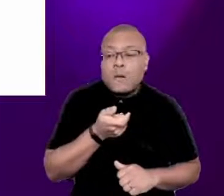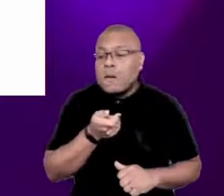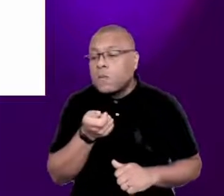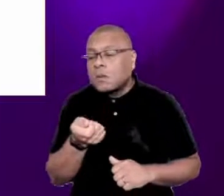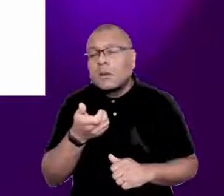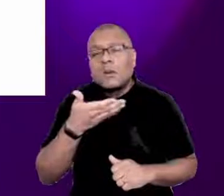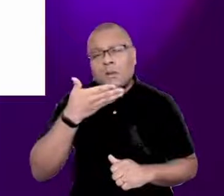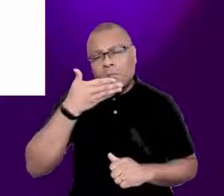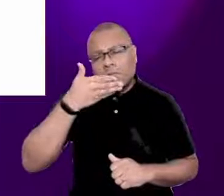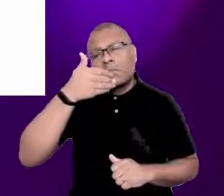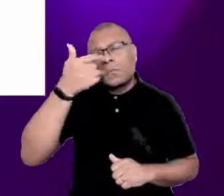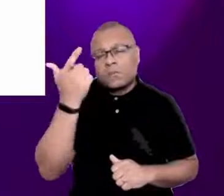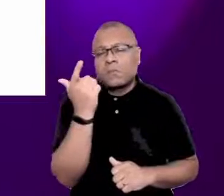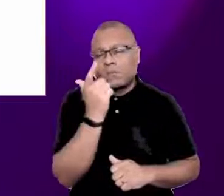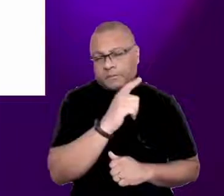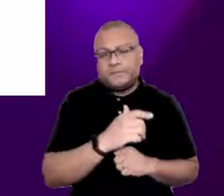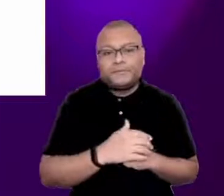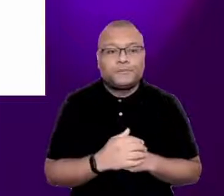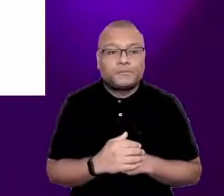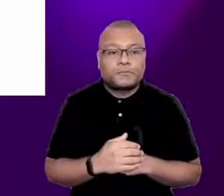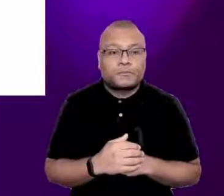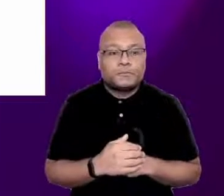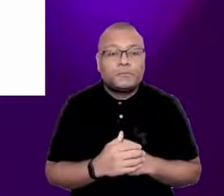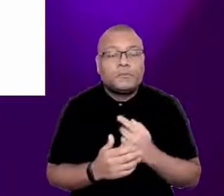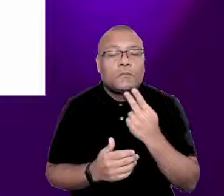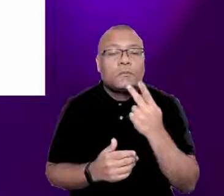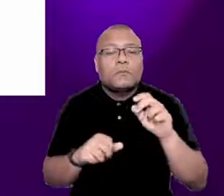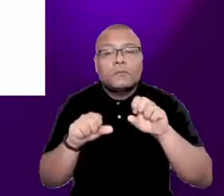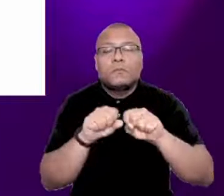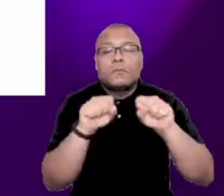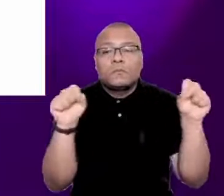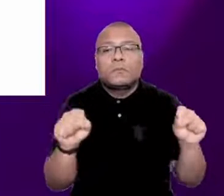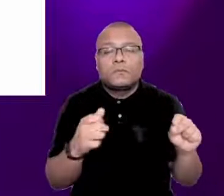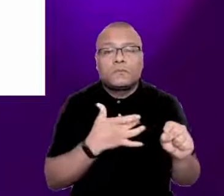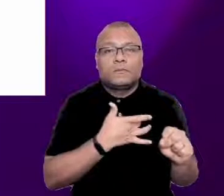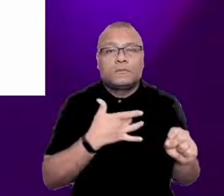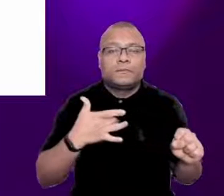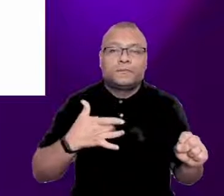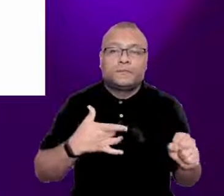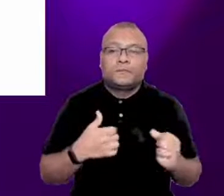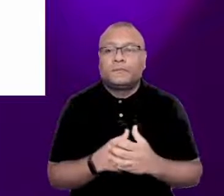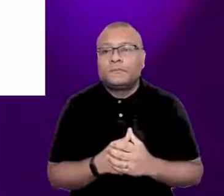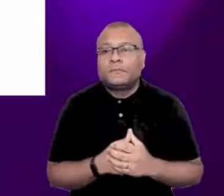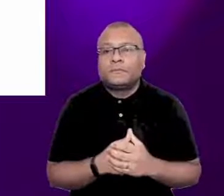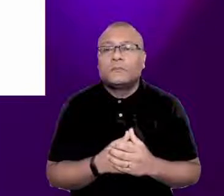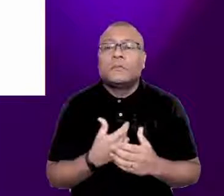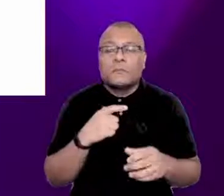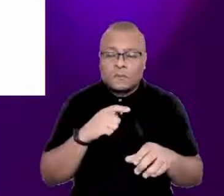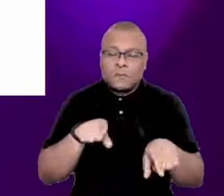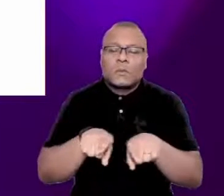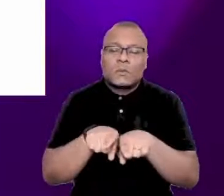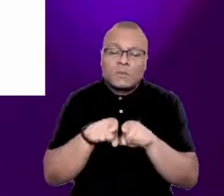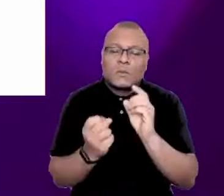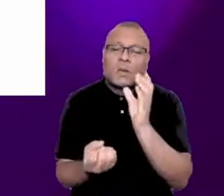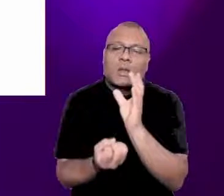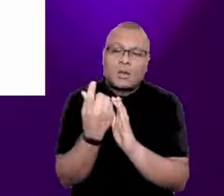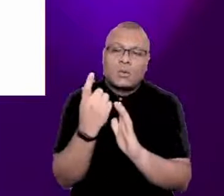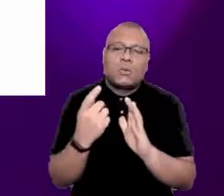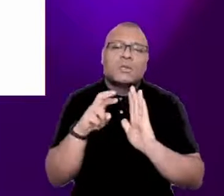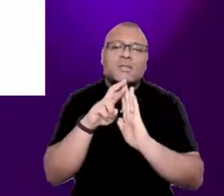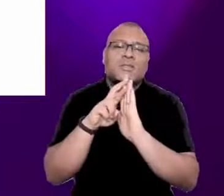mais eficiente. E quando a gente fala em sistemas de saúde, formadores de políticas,